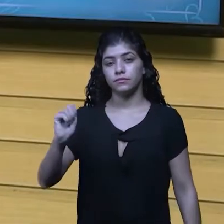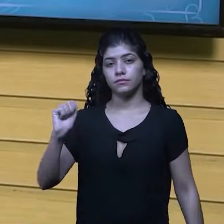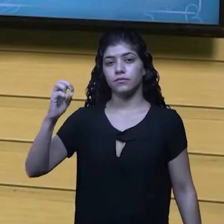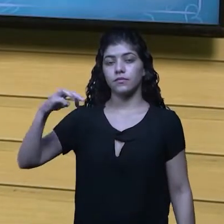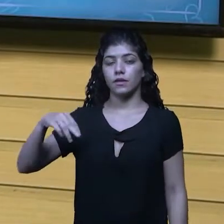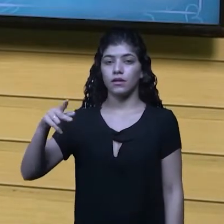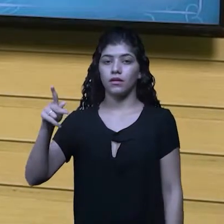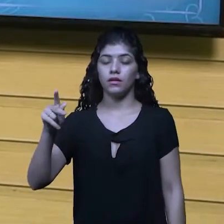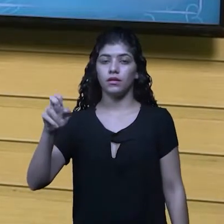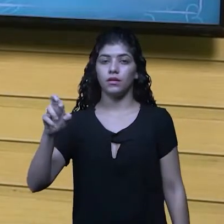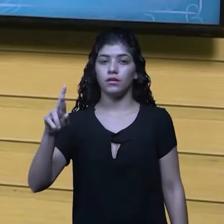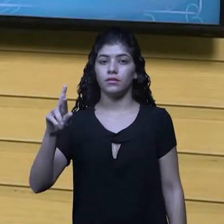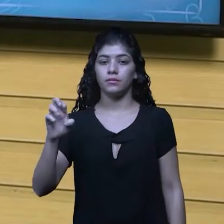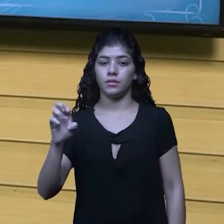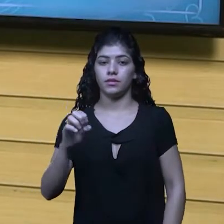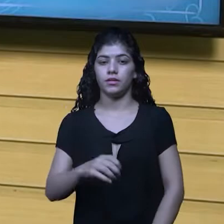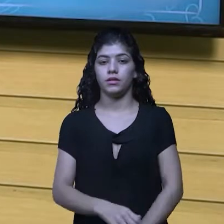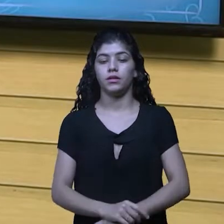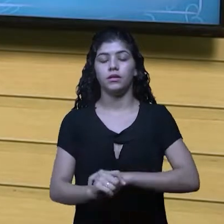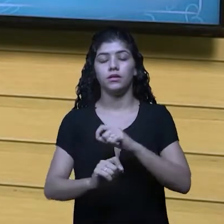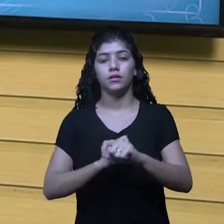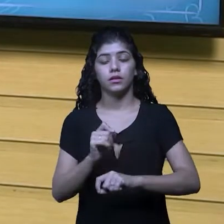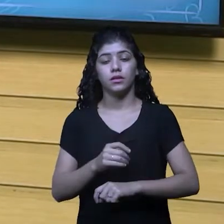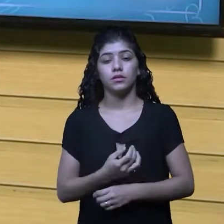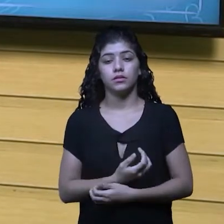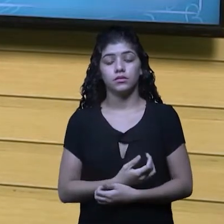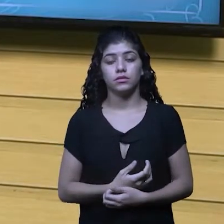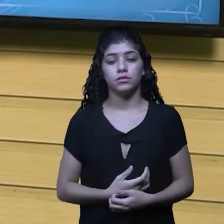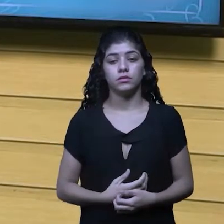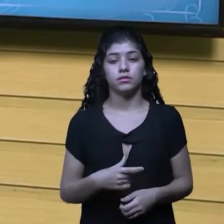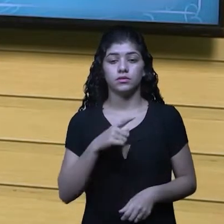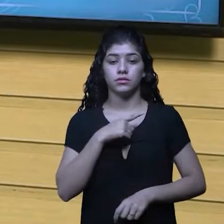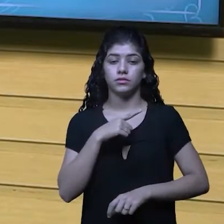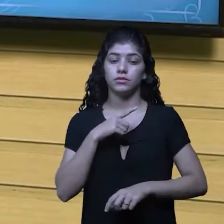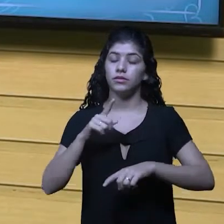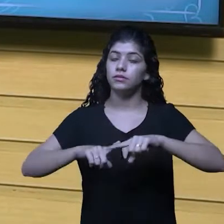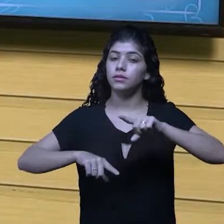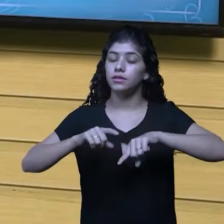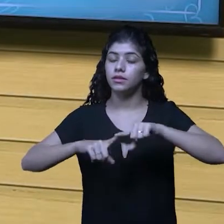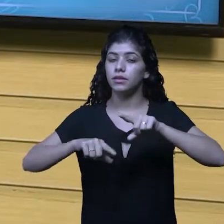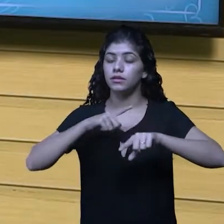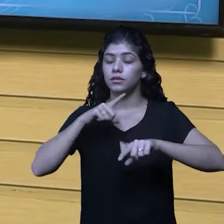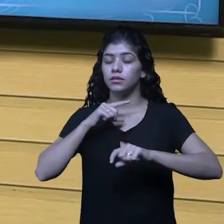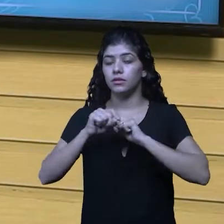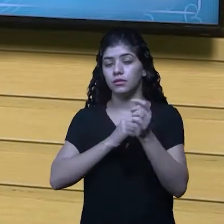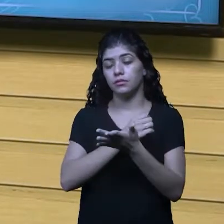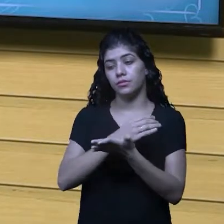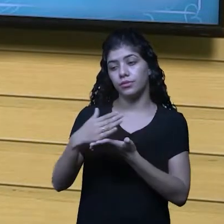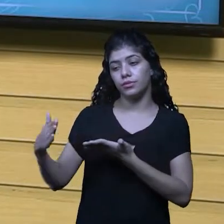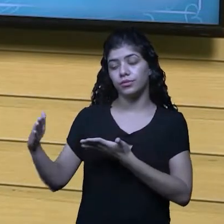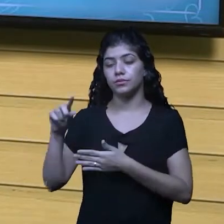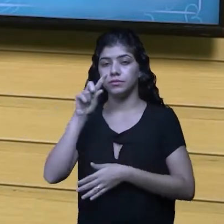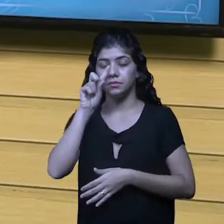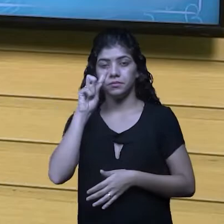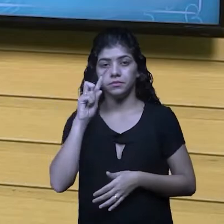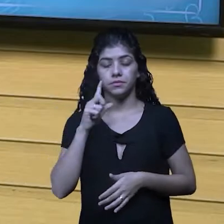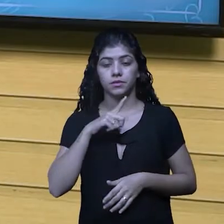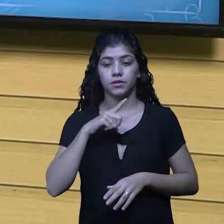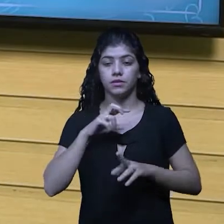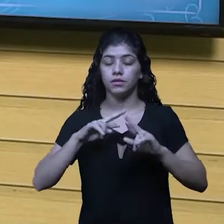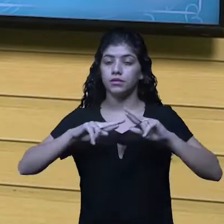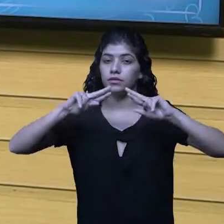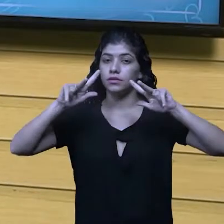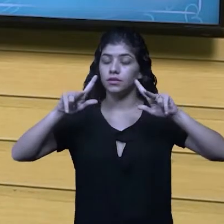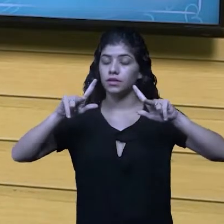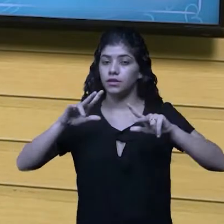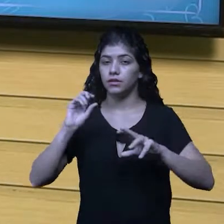Aqui nós temos então o quê? Nós temos aquele material que vai passar. Então nós temos a